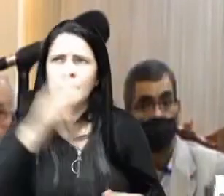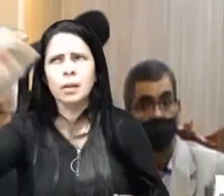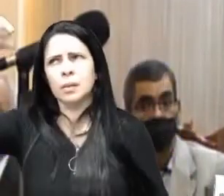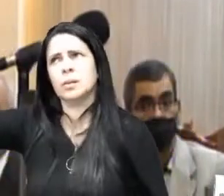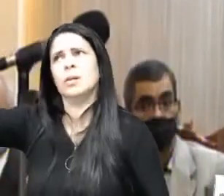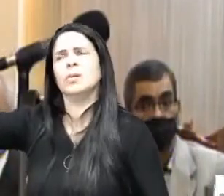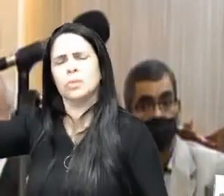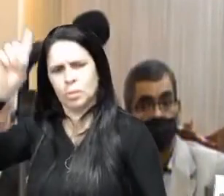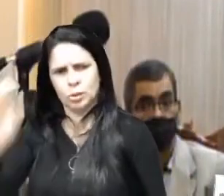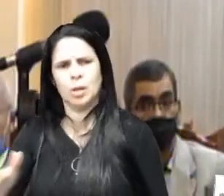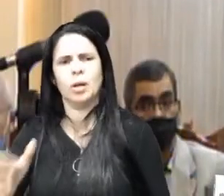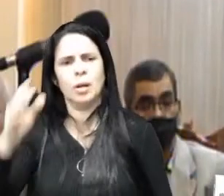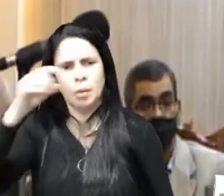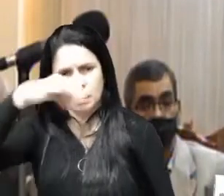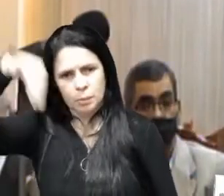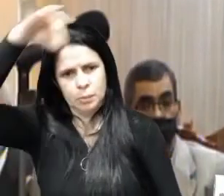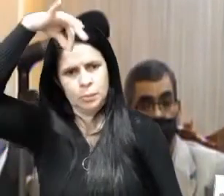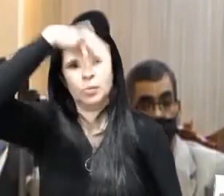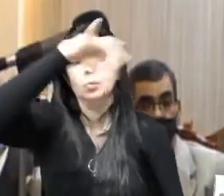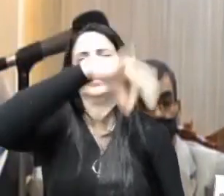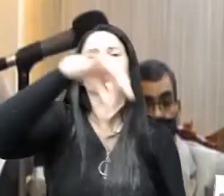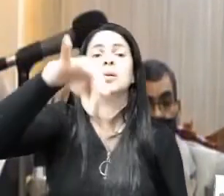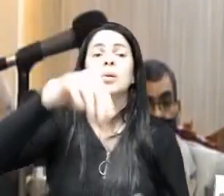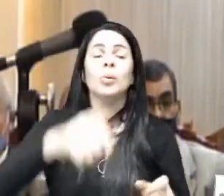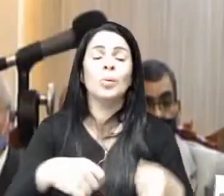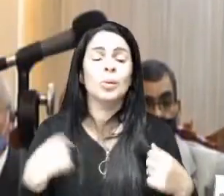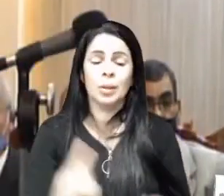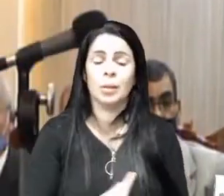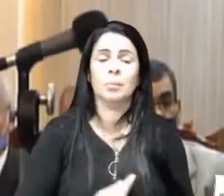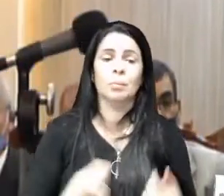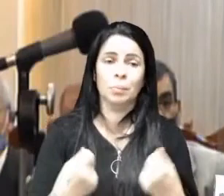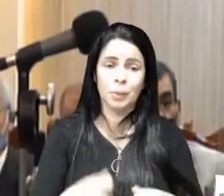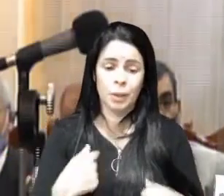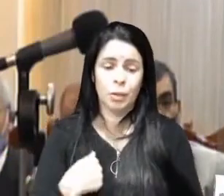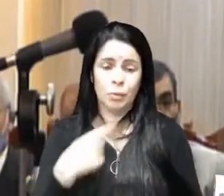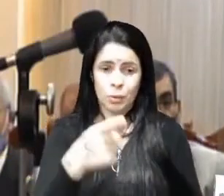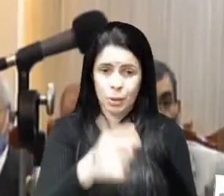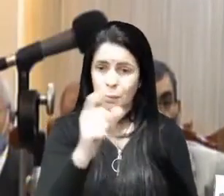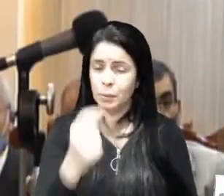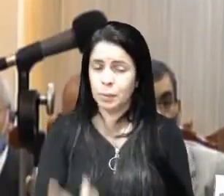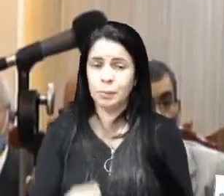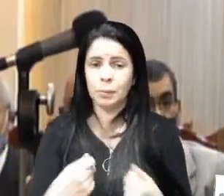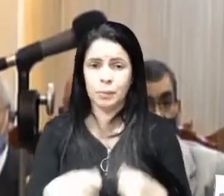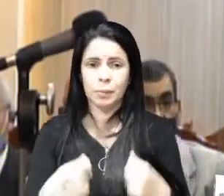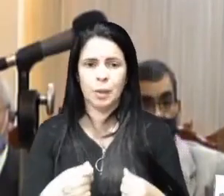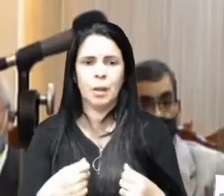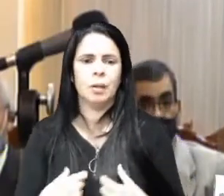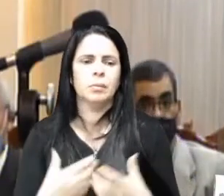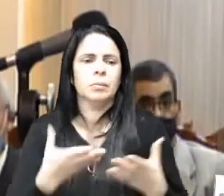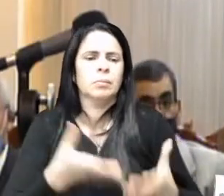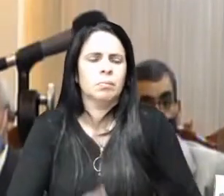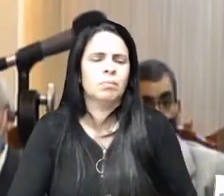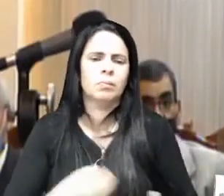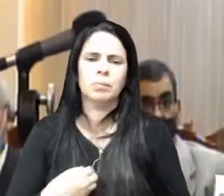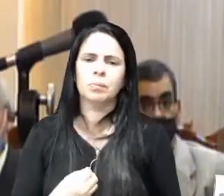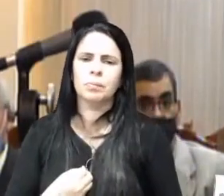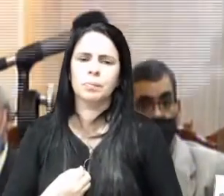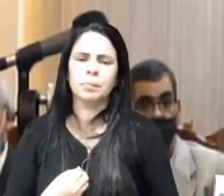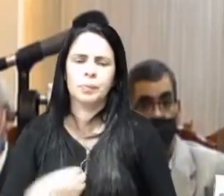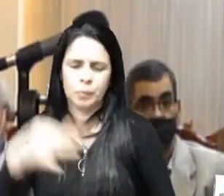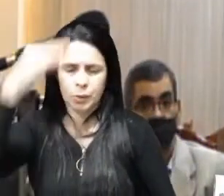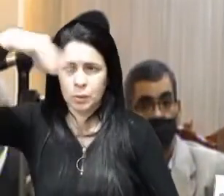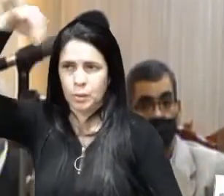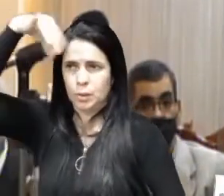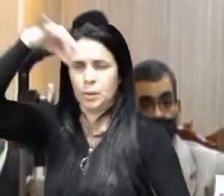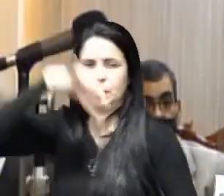que você e eu precisa é dar lugar ao Espírito Santo. Mas ele já está entre nós, ele já está